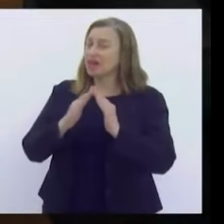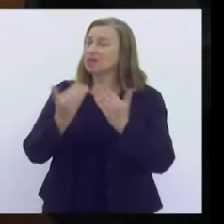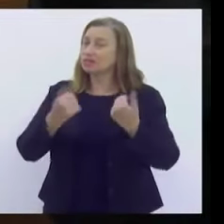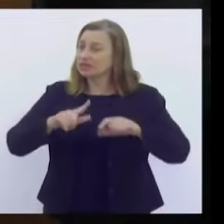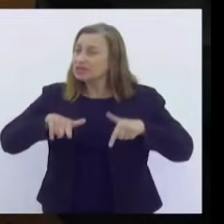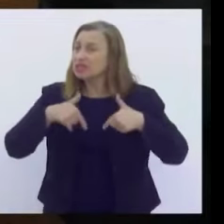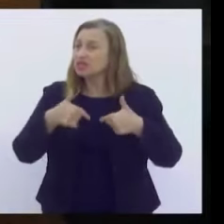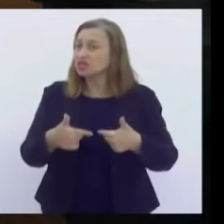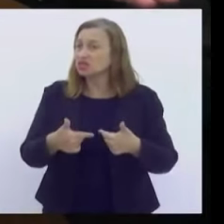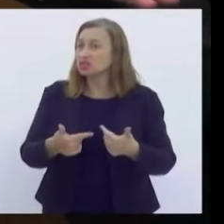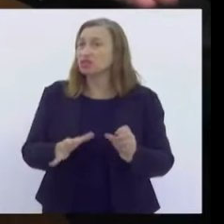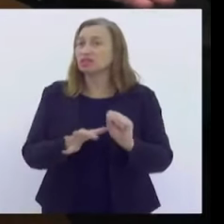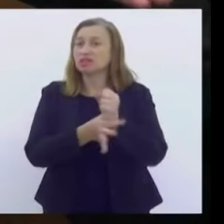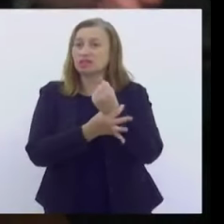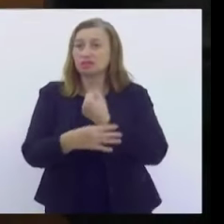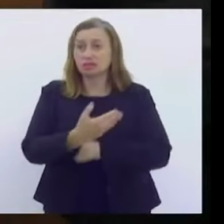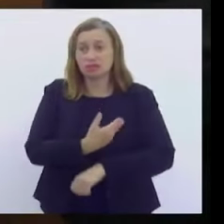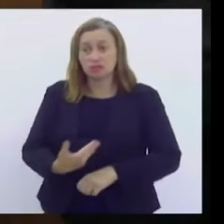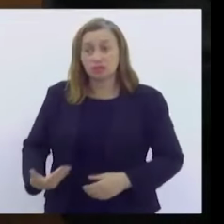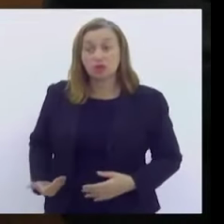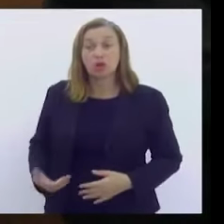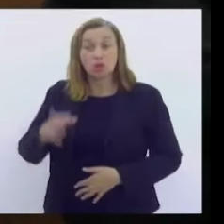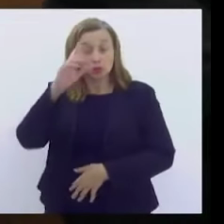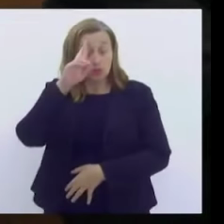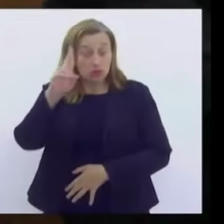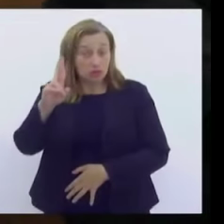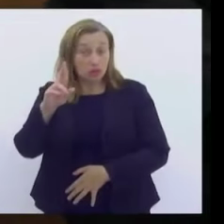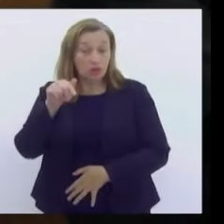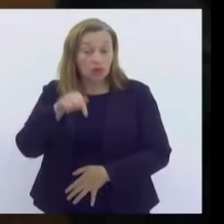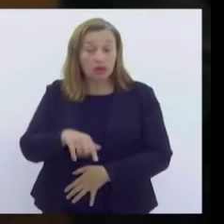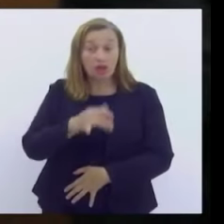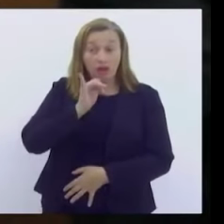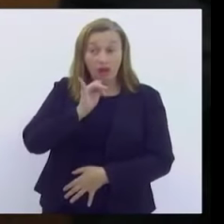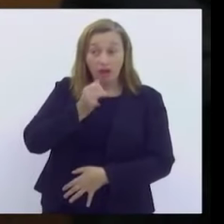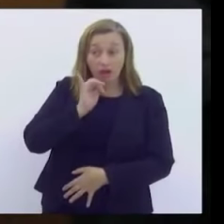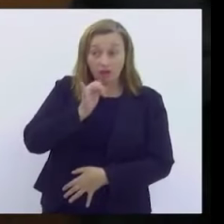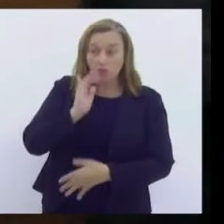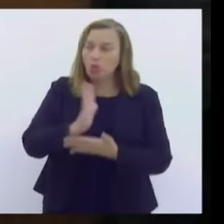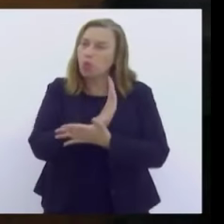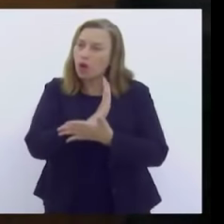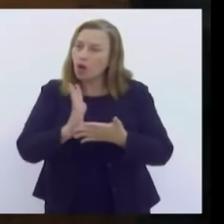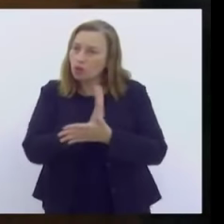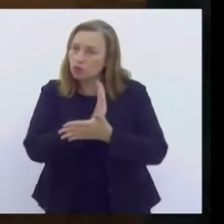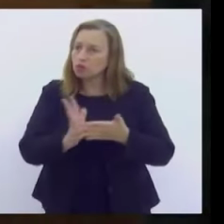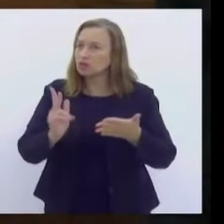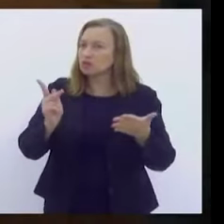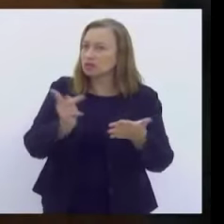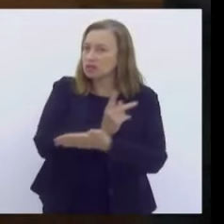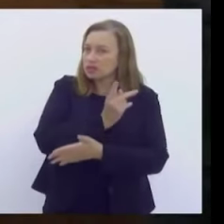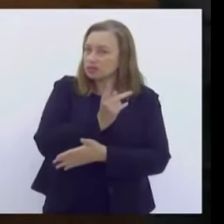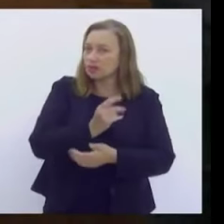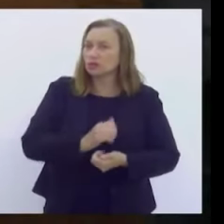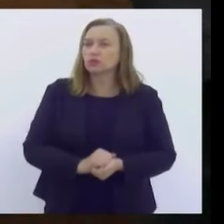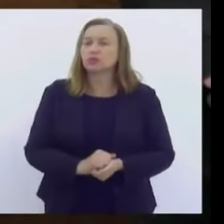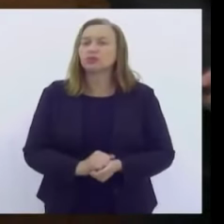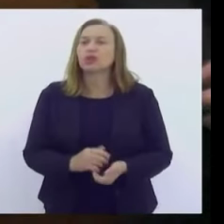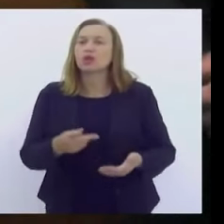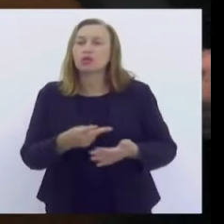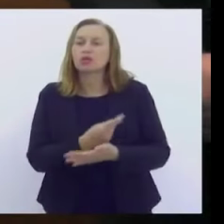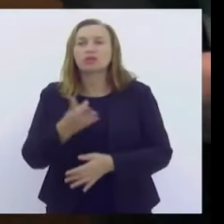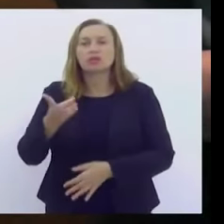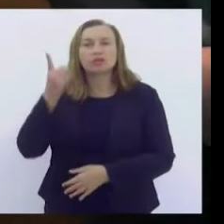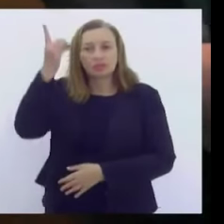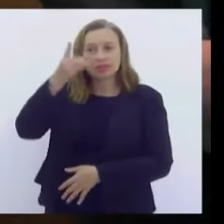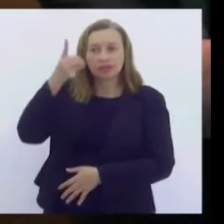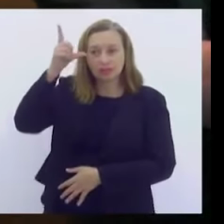atitude em relação à segurança pública vossa excelência que relatou alguns fatos que aconteceram aconteceu com a deputada